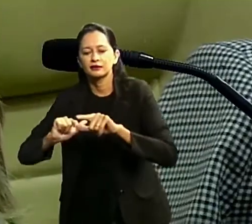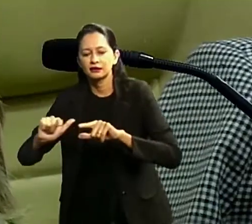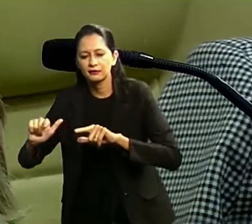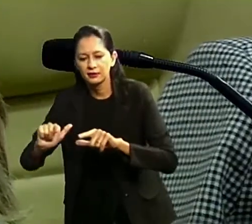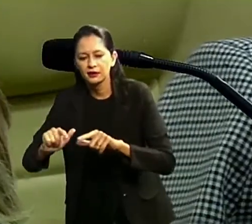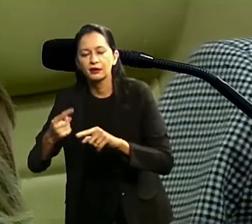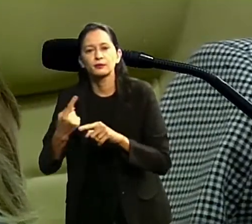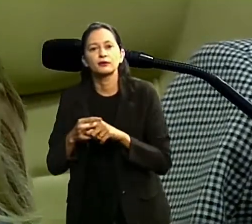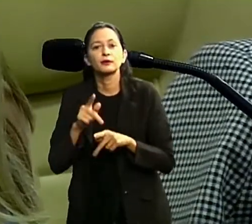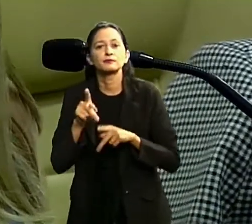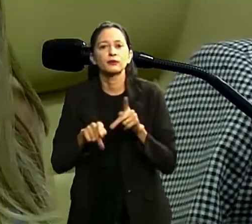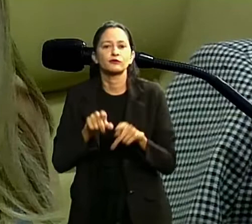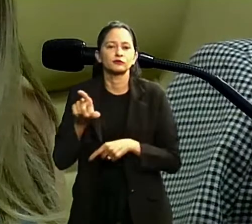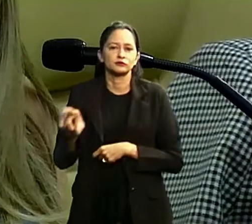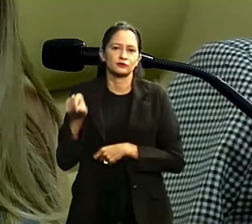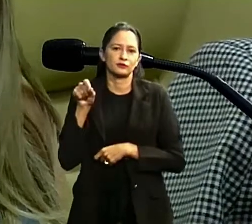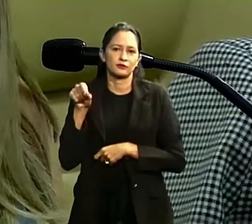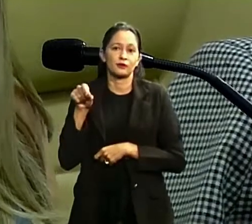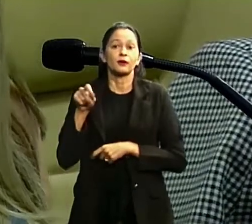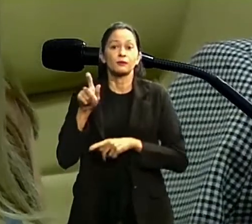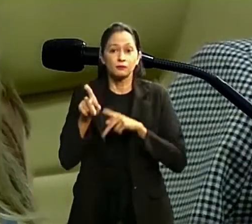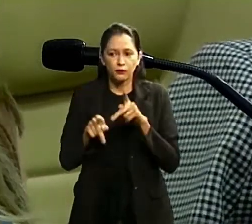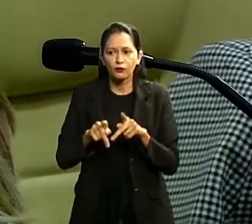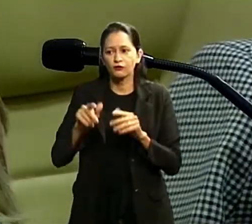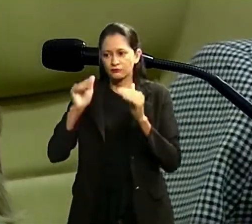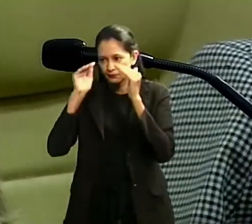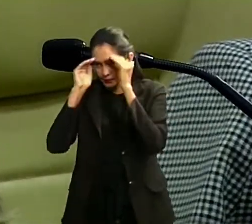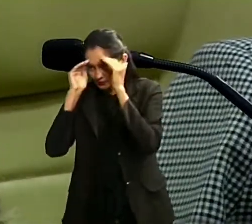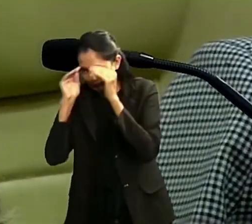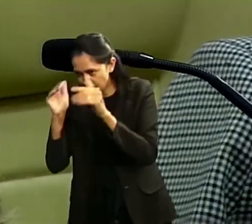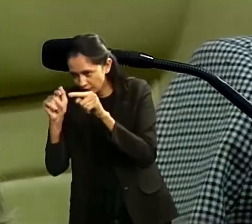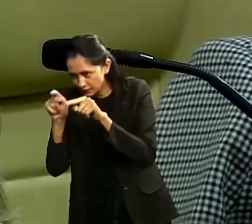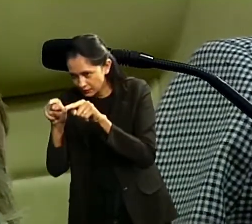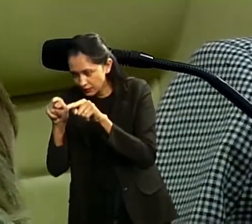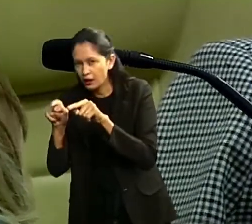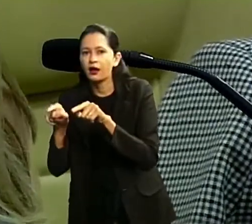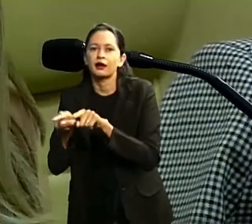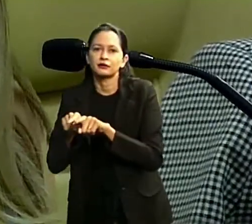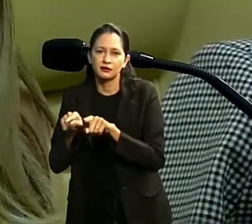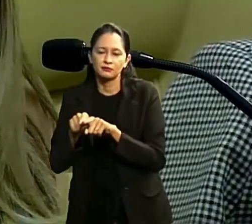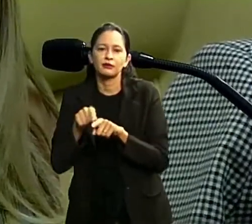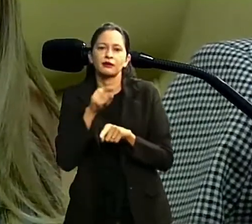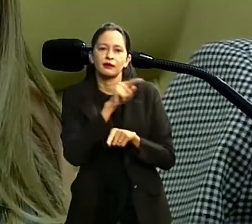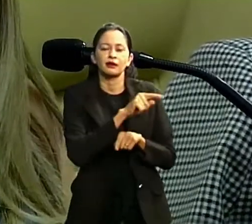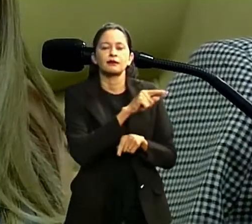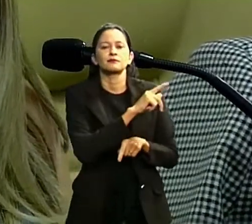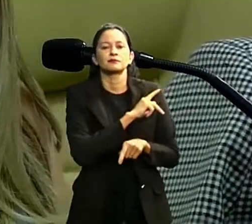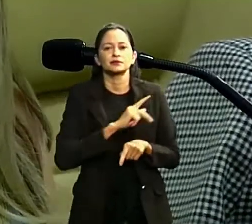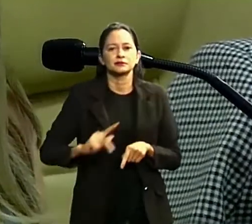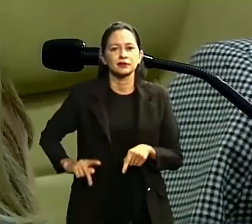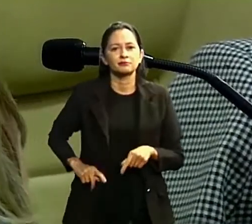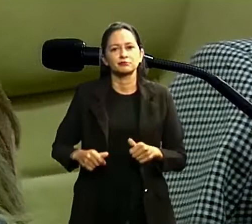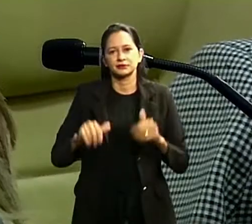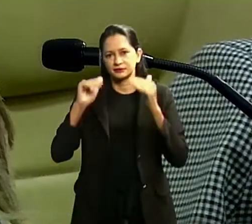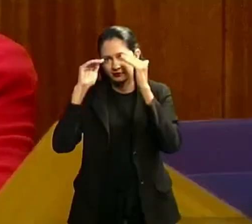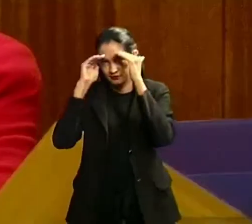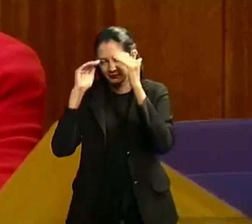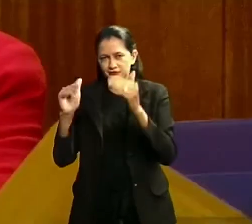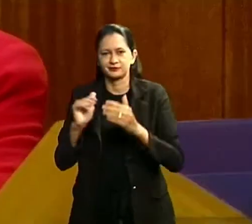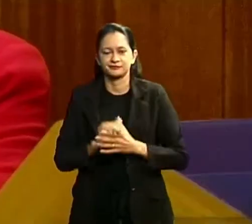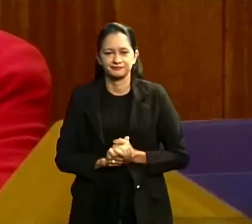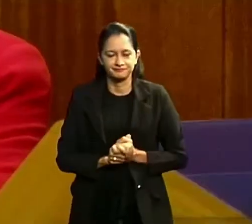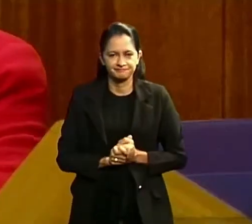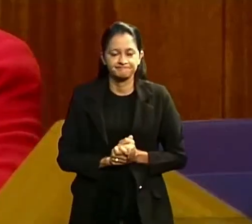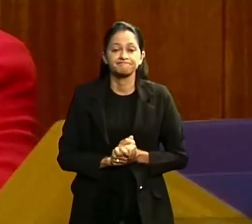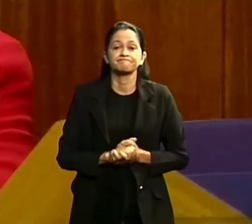teve. Então, cabe a ele respeitá-la, porque a senhora tem todo o direito de lutar pelo que acredita. Entendeu? Aqui nessa